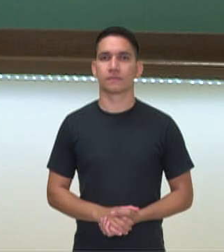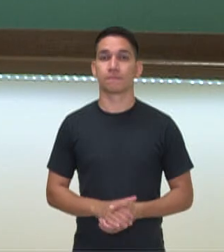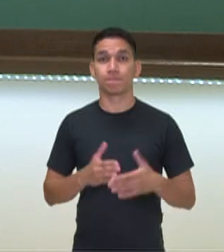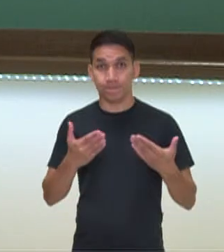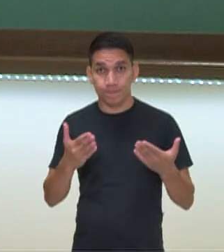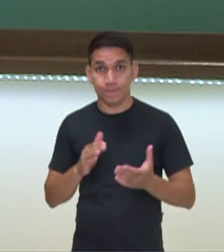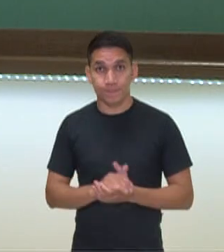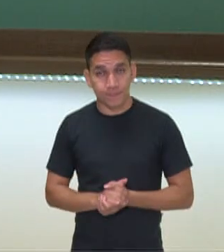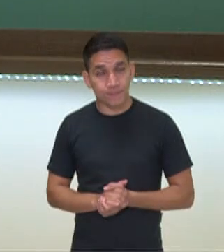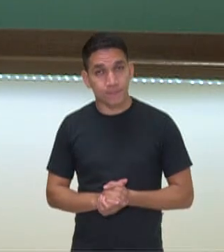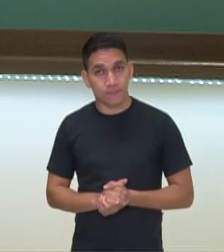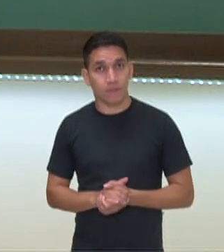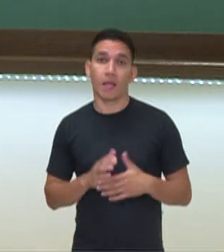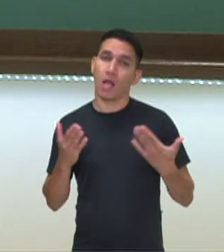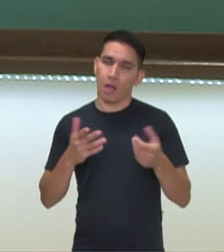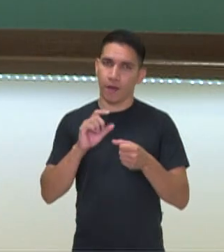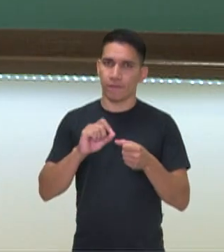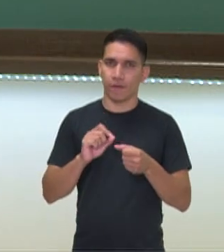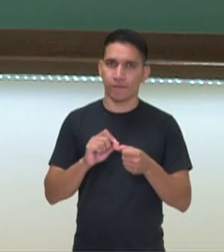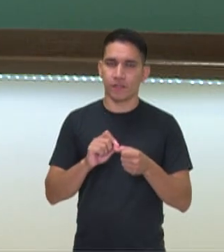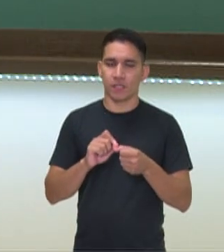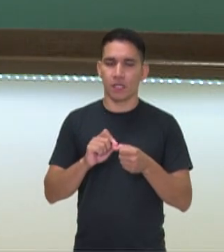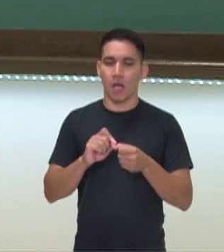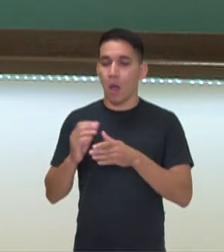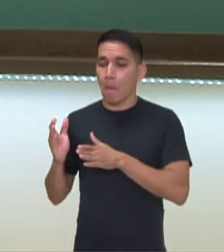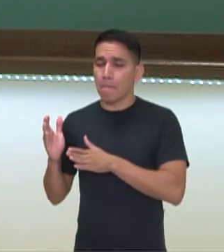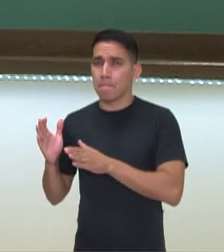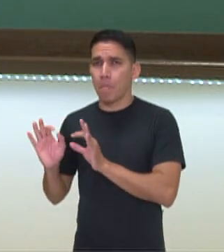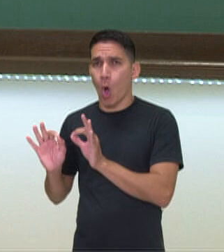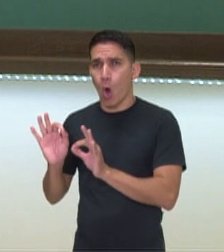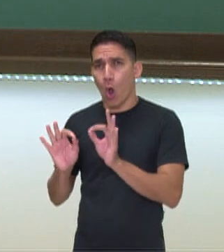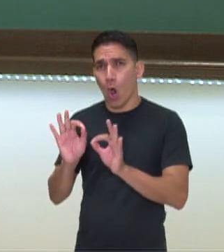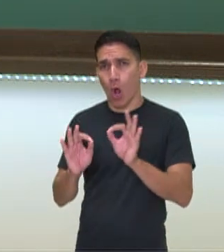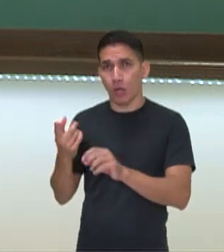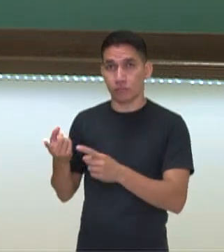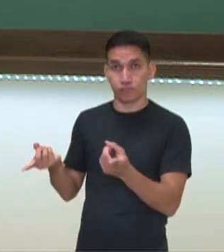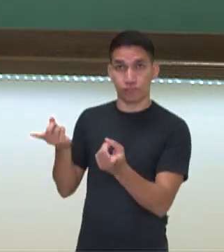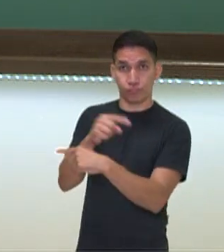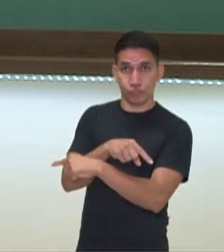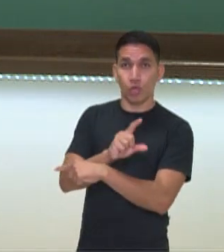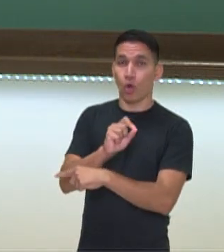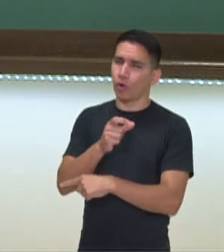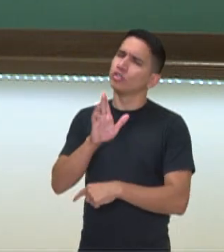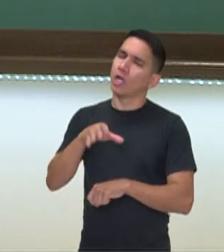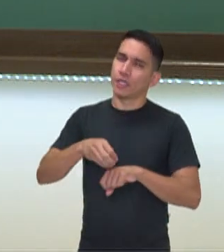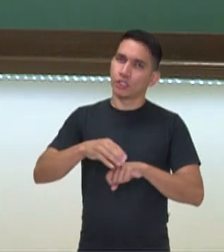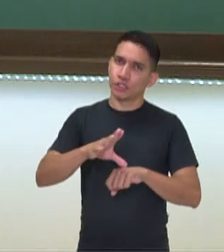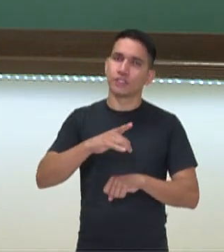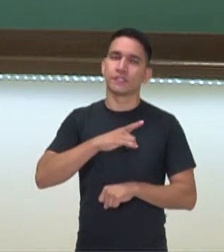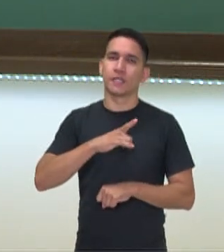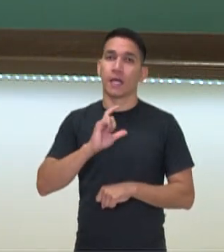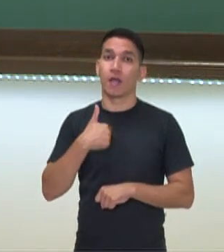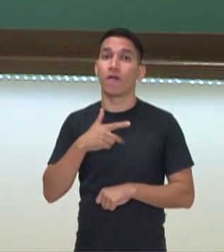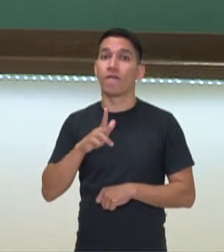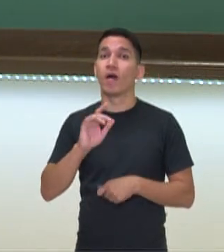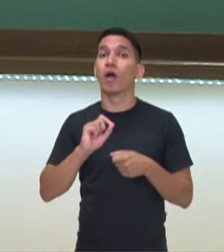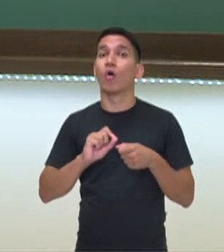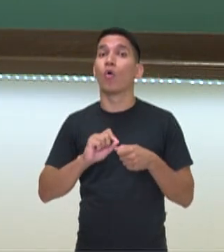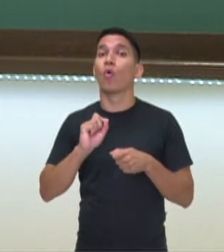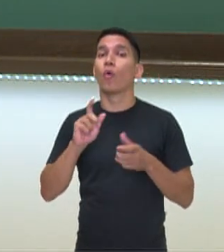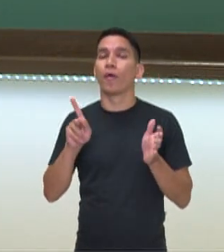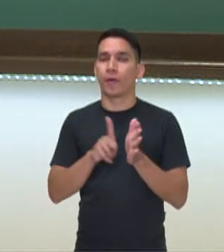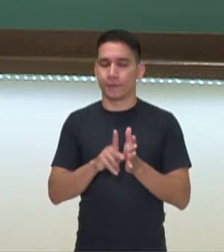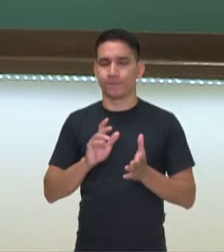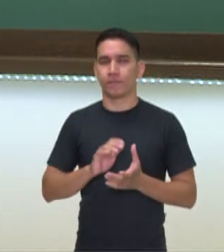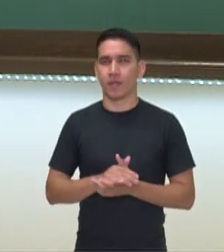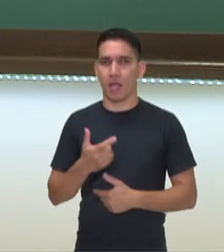E aí, fazendo o processo inverso, olha o que está a dica aqui. Eu sei que eu vou pegar do valor